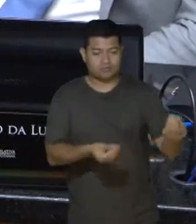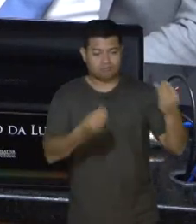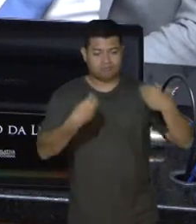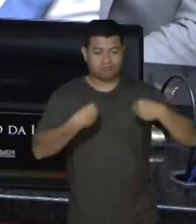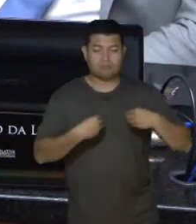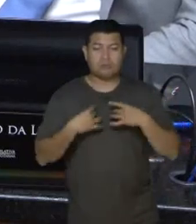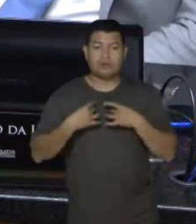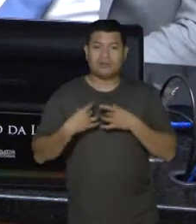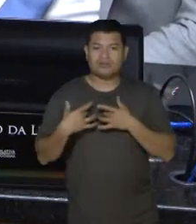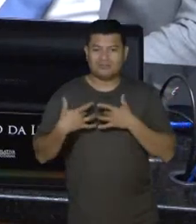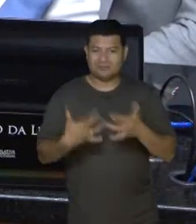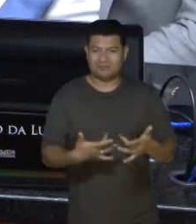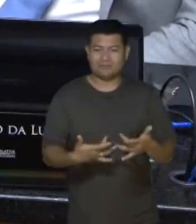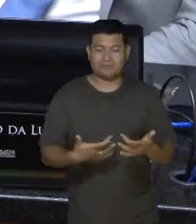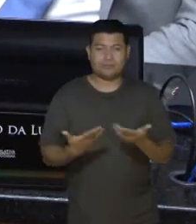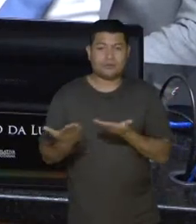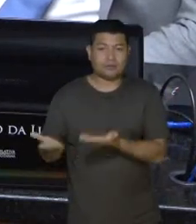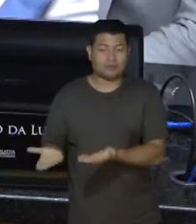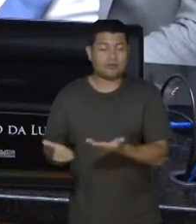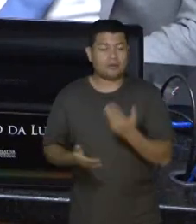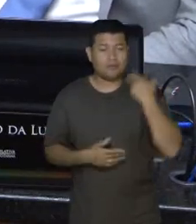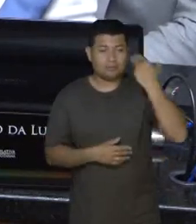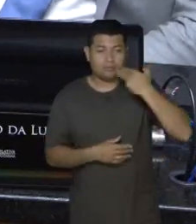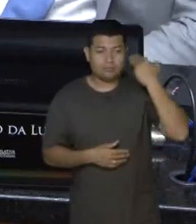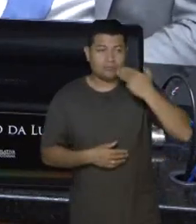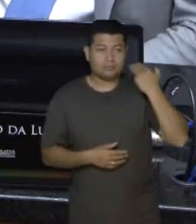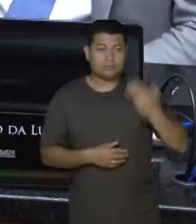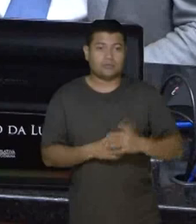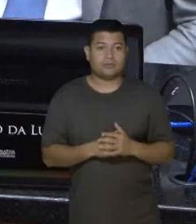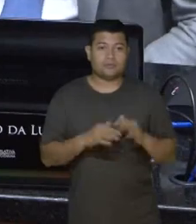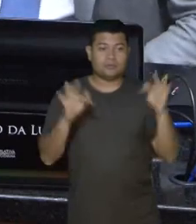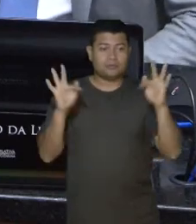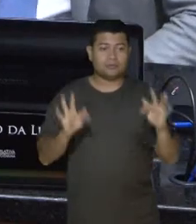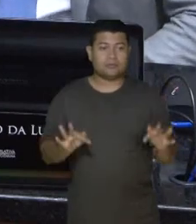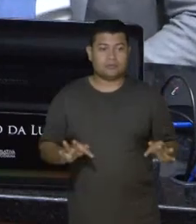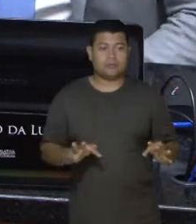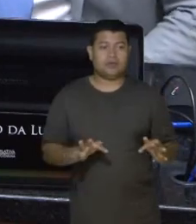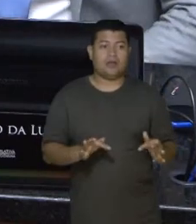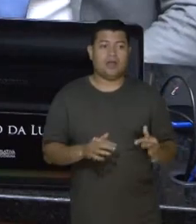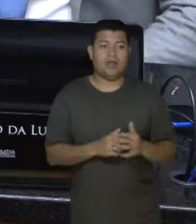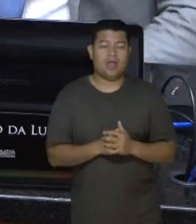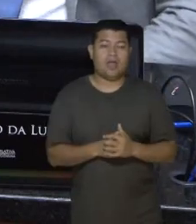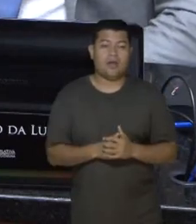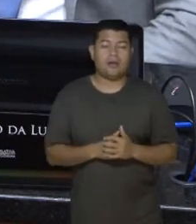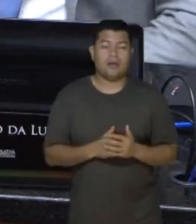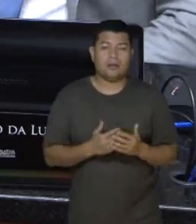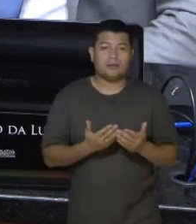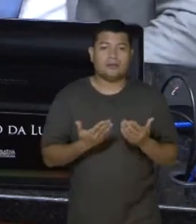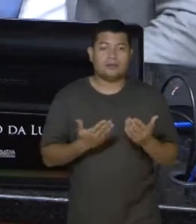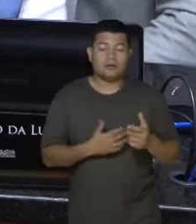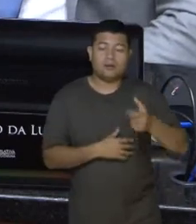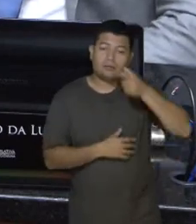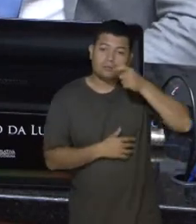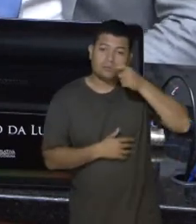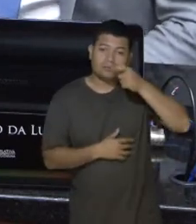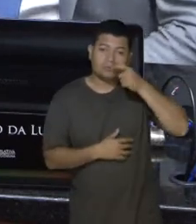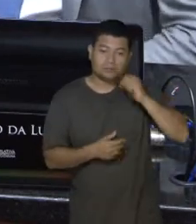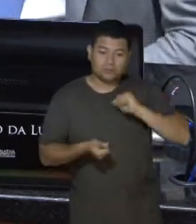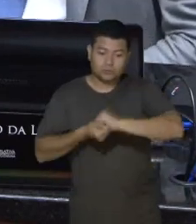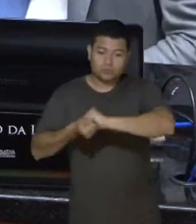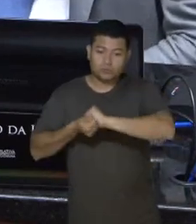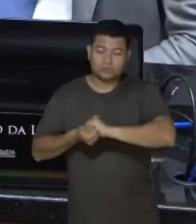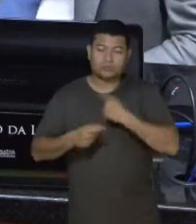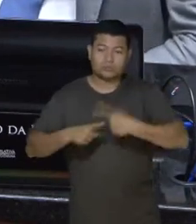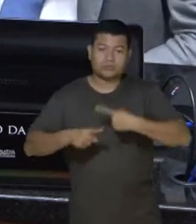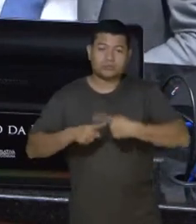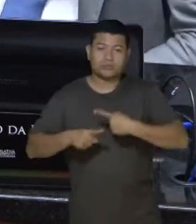deputado Márcio foi muito feliz nessa matéria, e eu acompanho o deputado nos seus objetivos, porque eu entendo que não